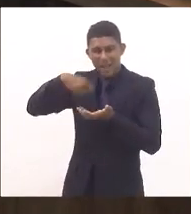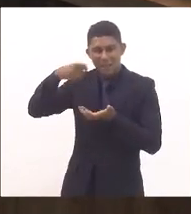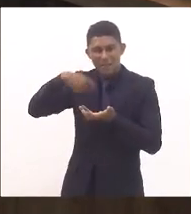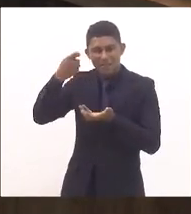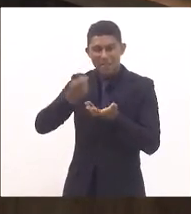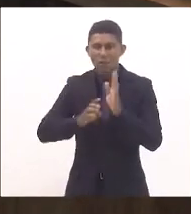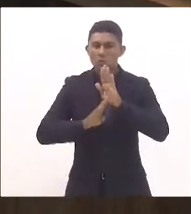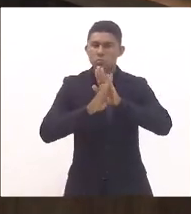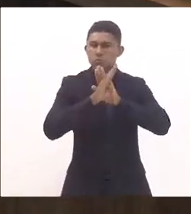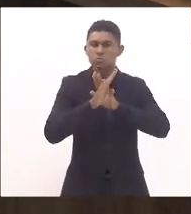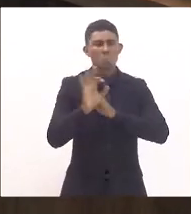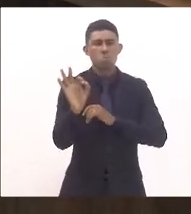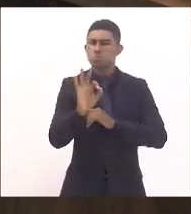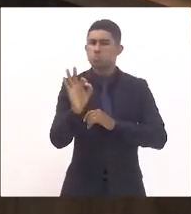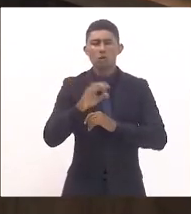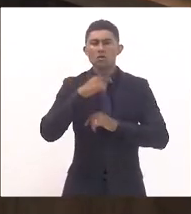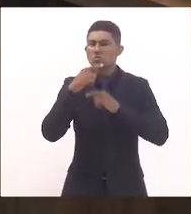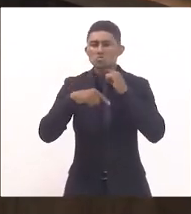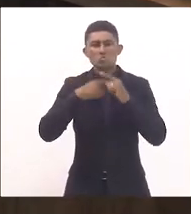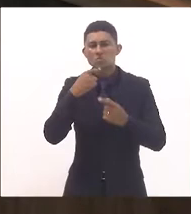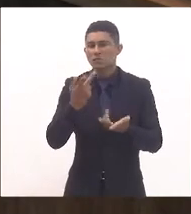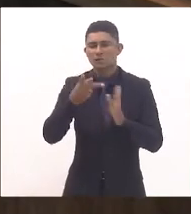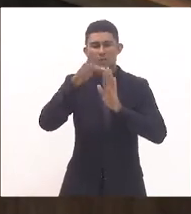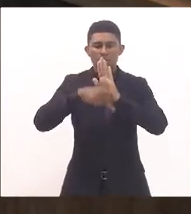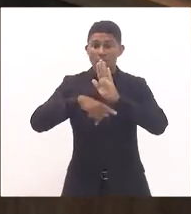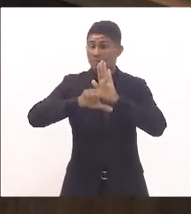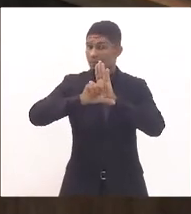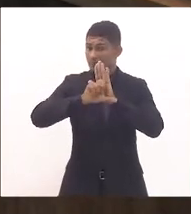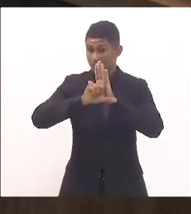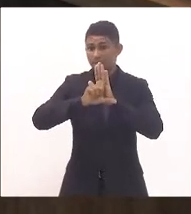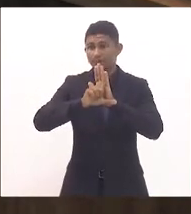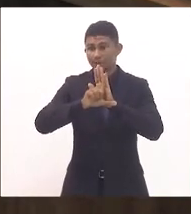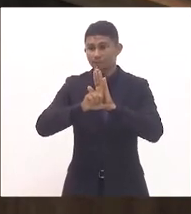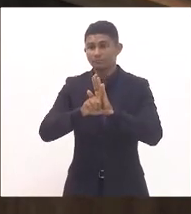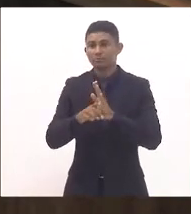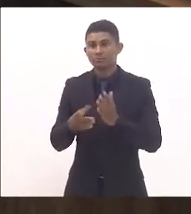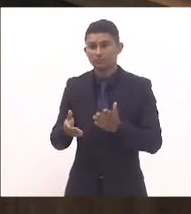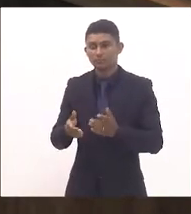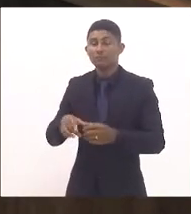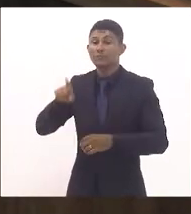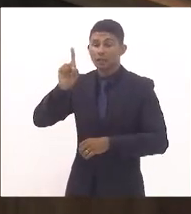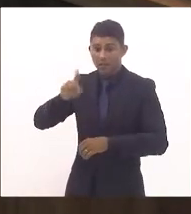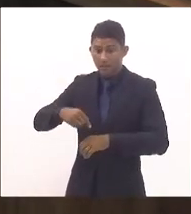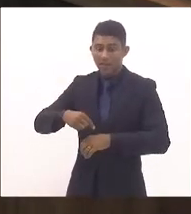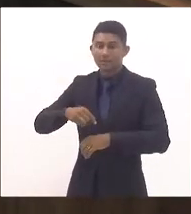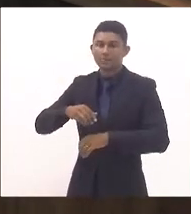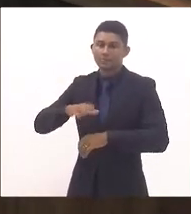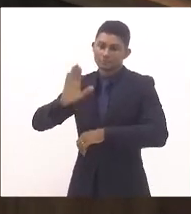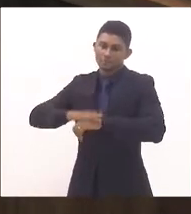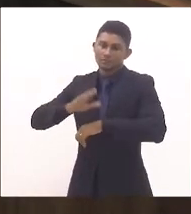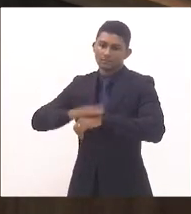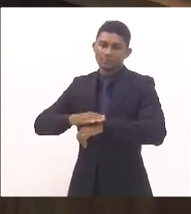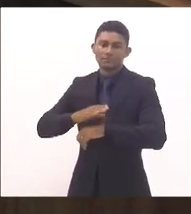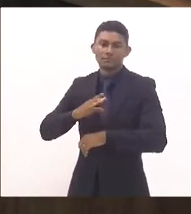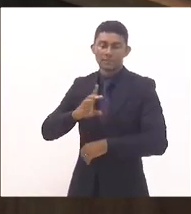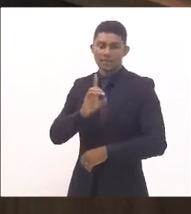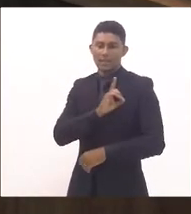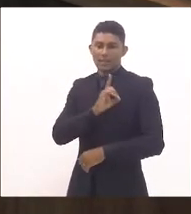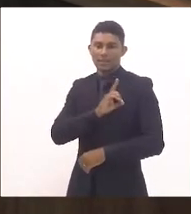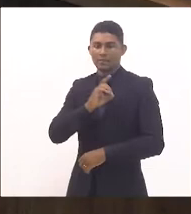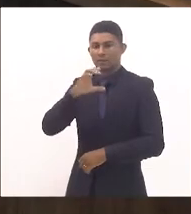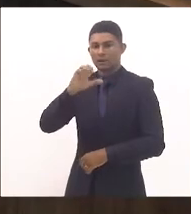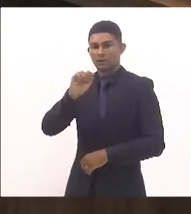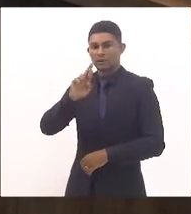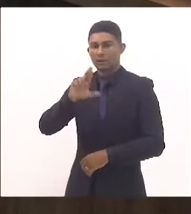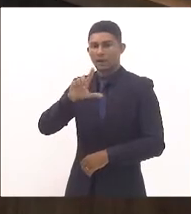civis, um projeto de lei, uma lei de autoria, que a autoria inicial é do delegado Carlos Augusto, eles continuam